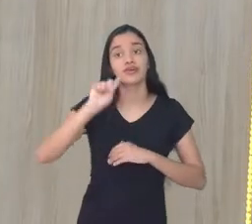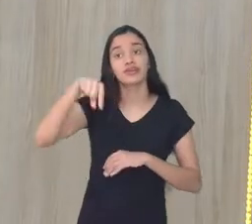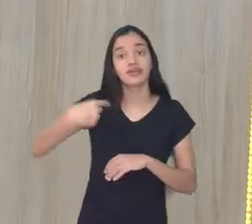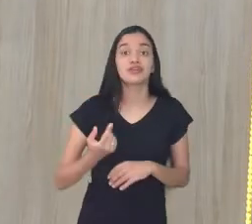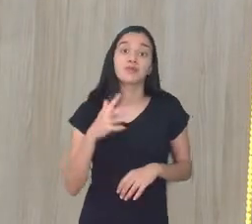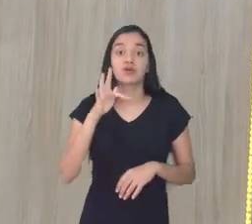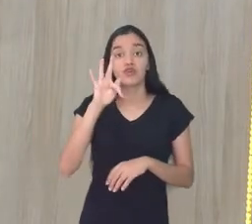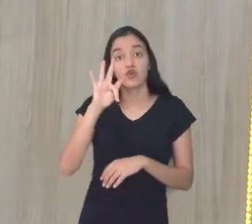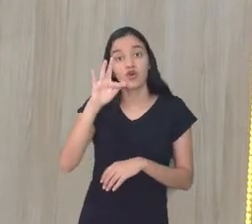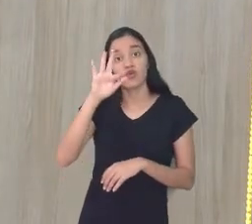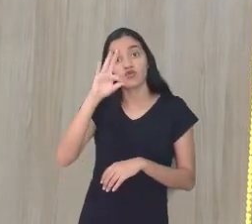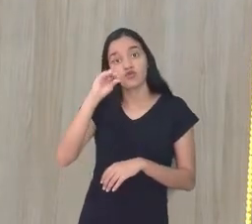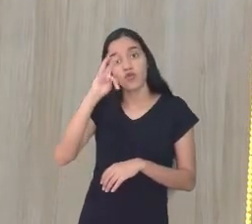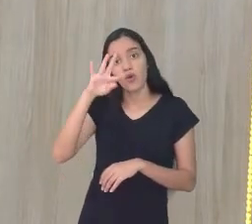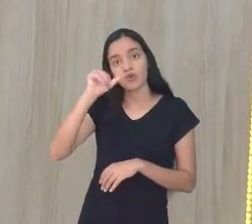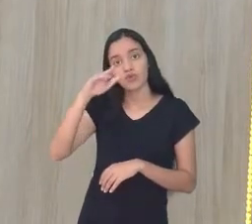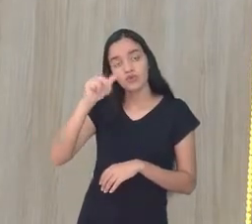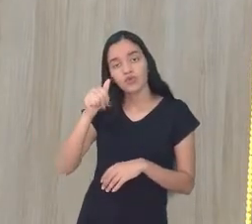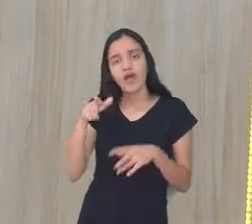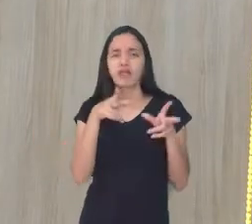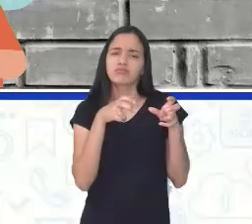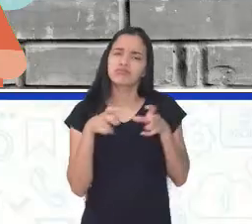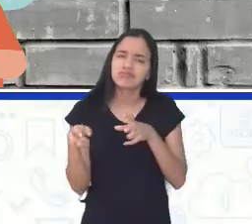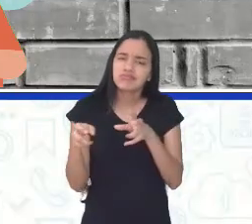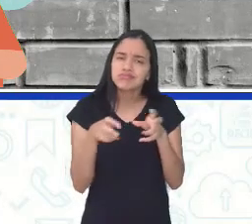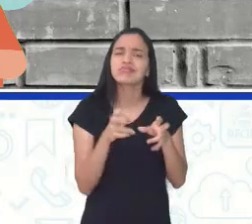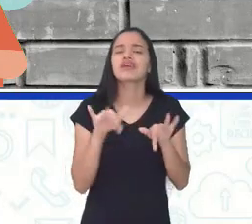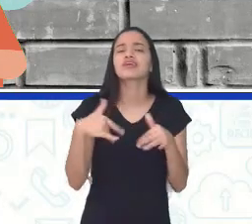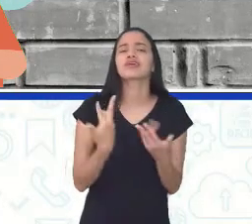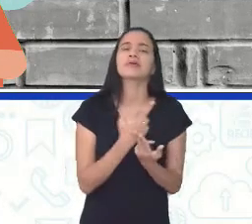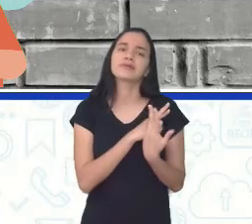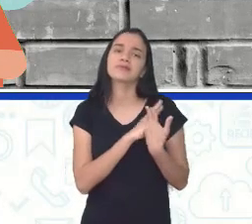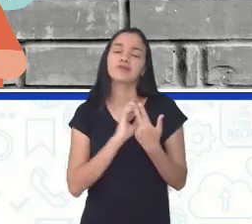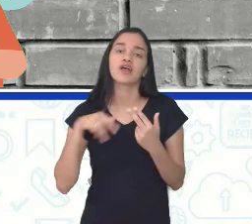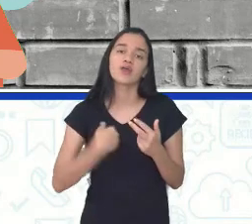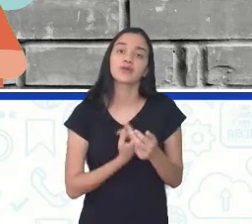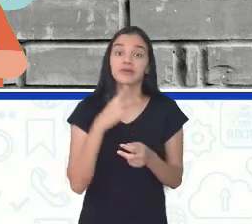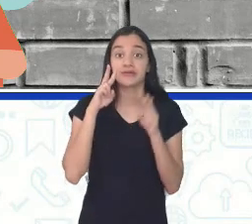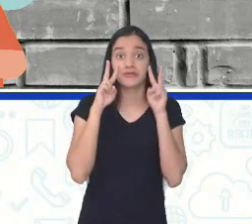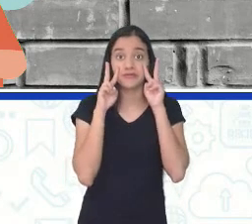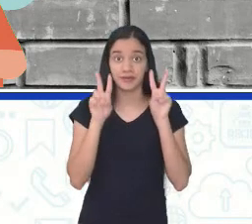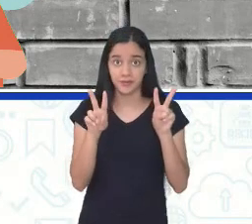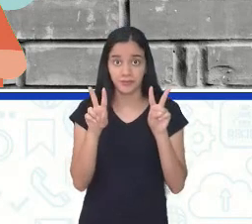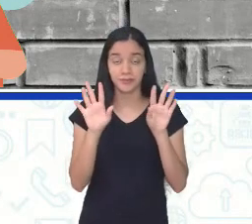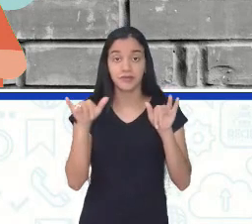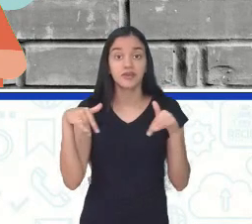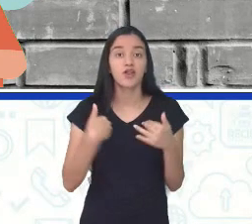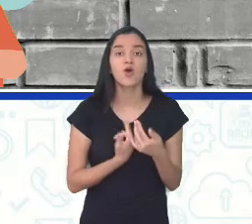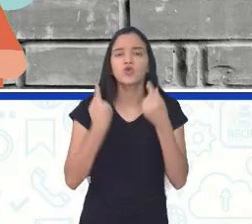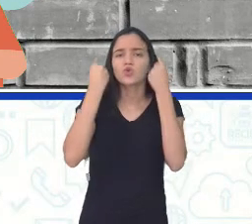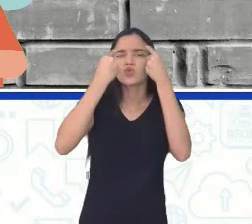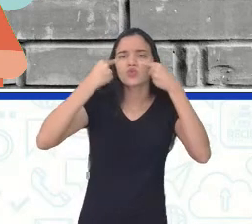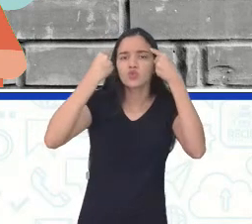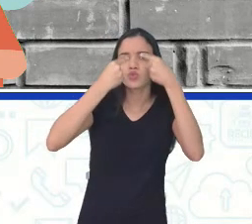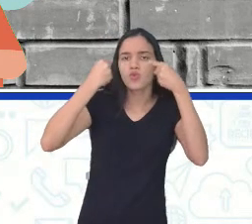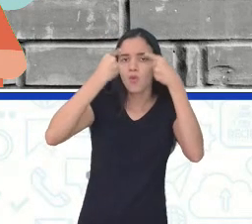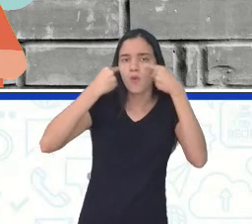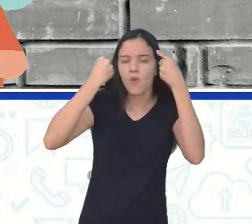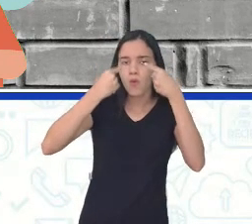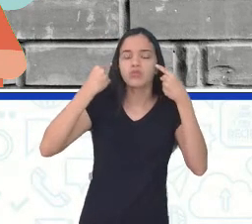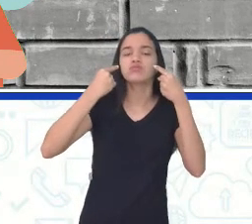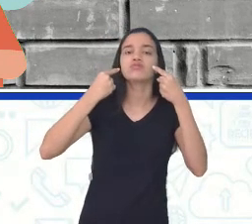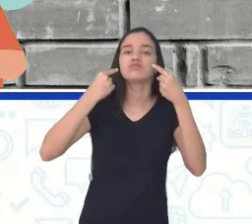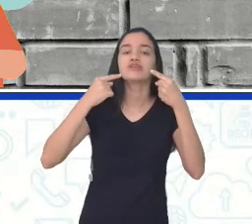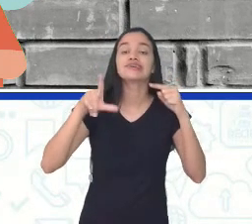os fotorreceptores. E aí, quem é responsável é a nossa visão. É os nossos olhos, que lá onde vão